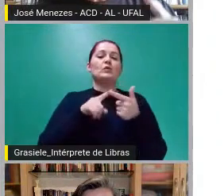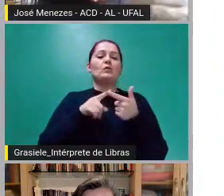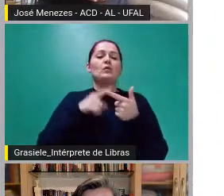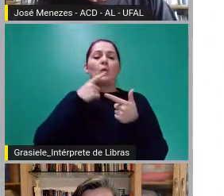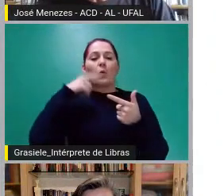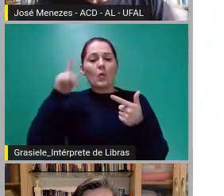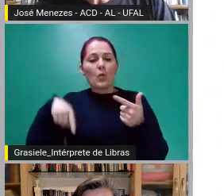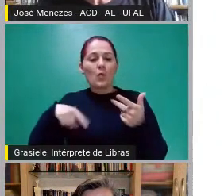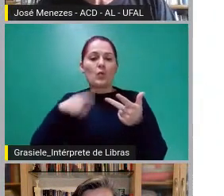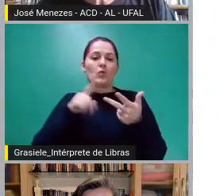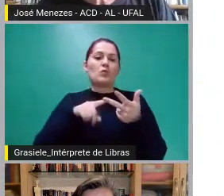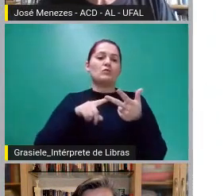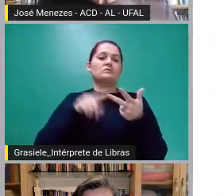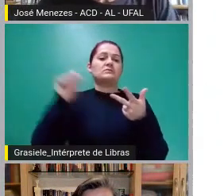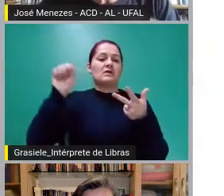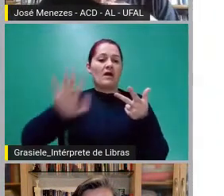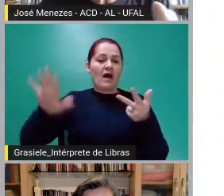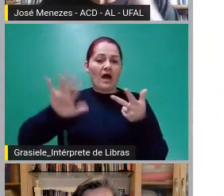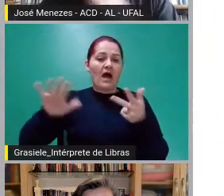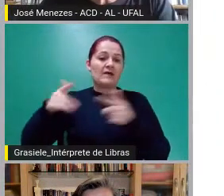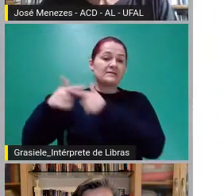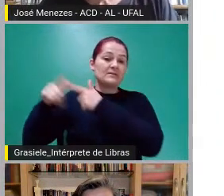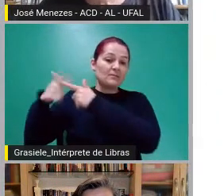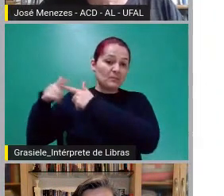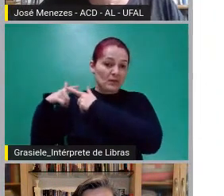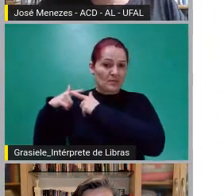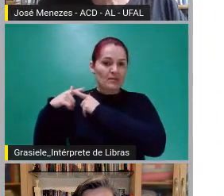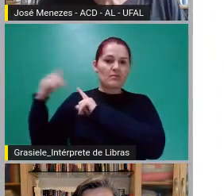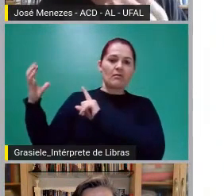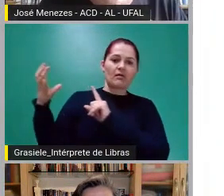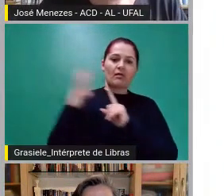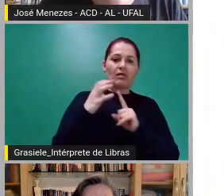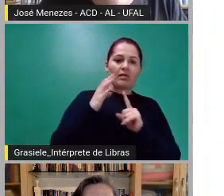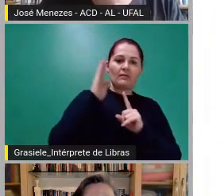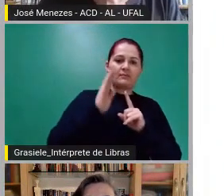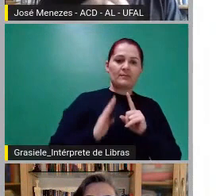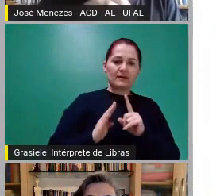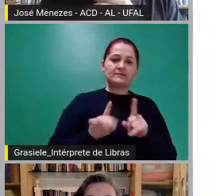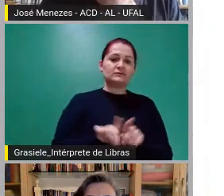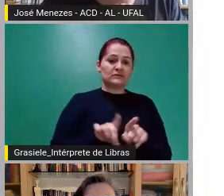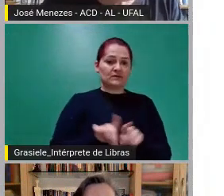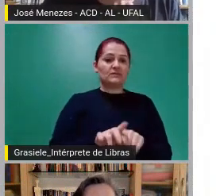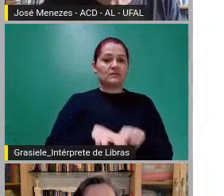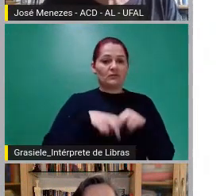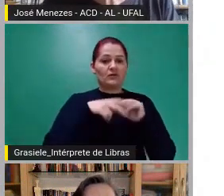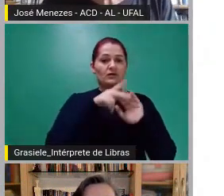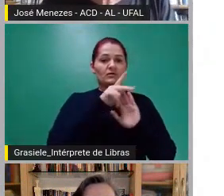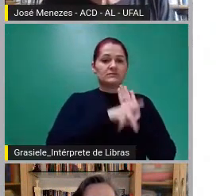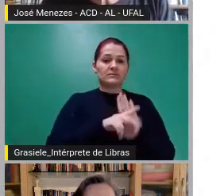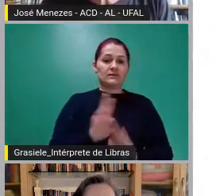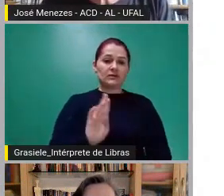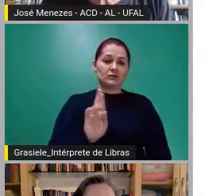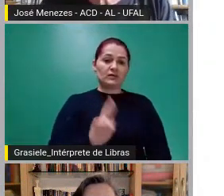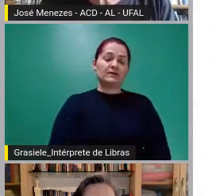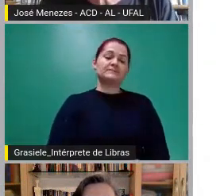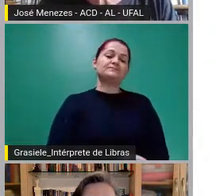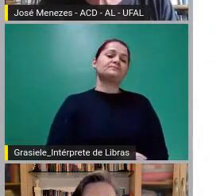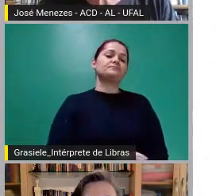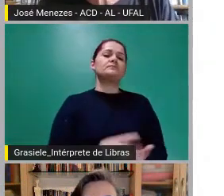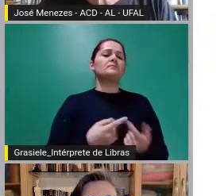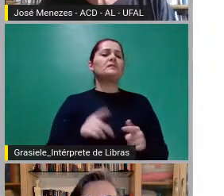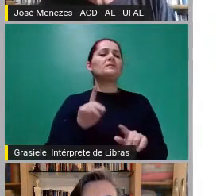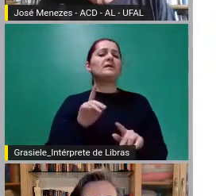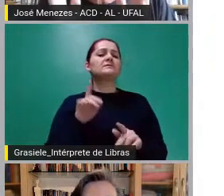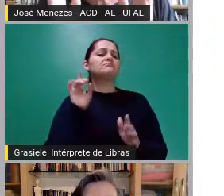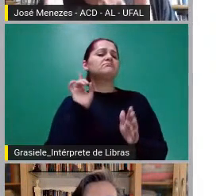exatamente, não, mas o que eu queria falar aqui por que então esses estados tomam dinheiro emprestado? A resposta